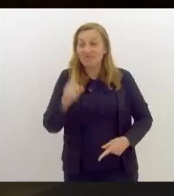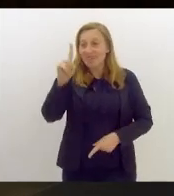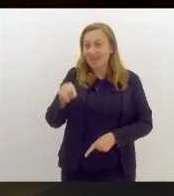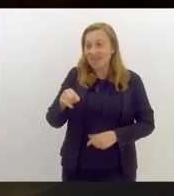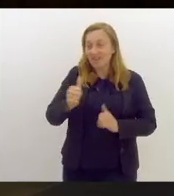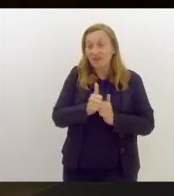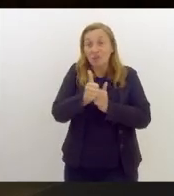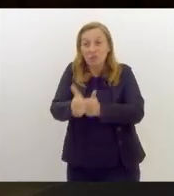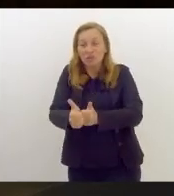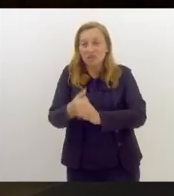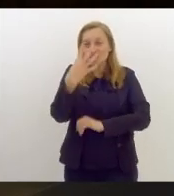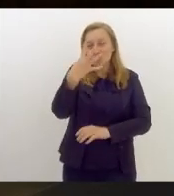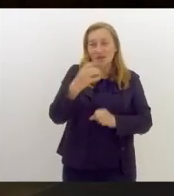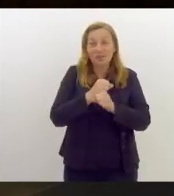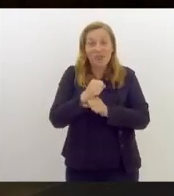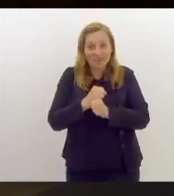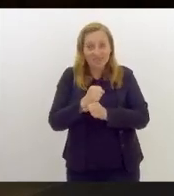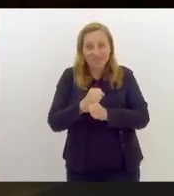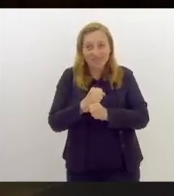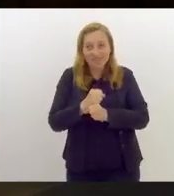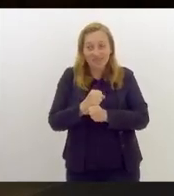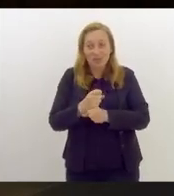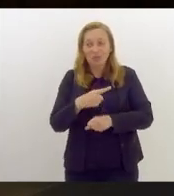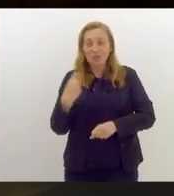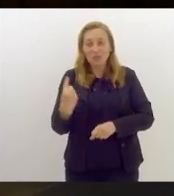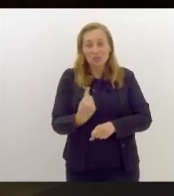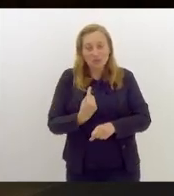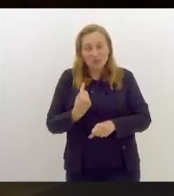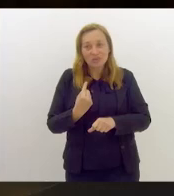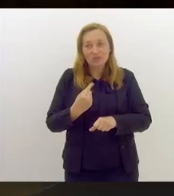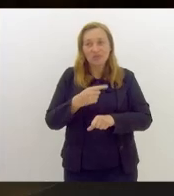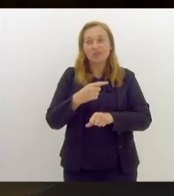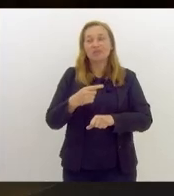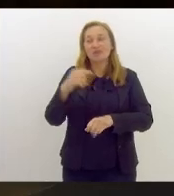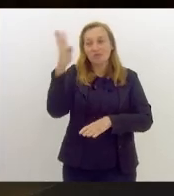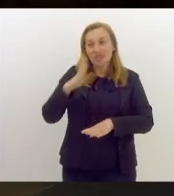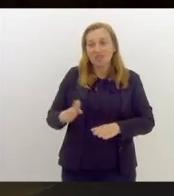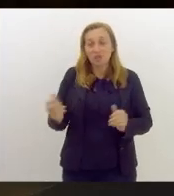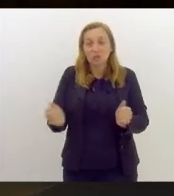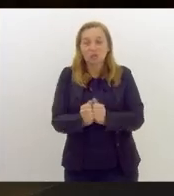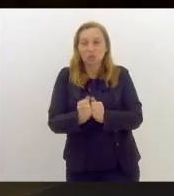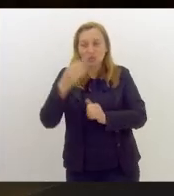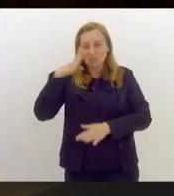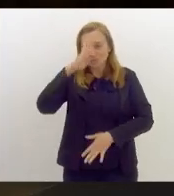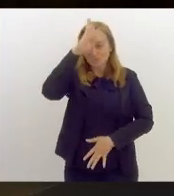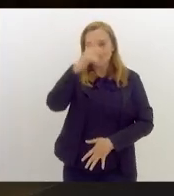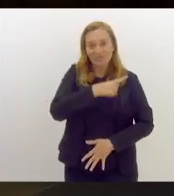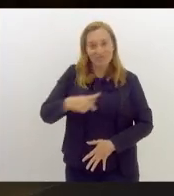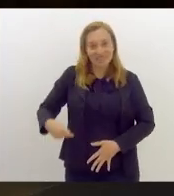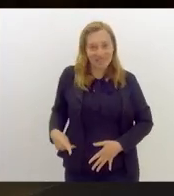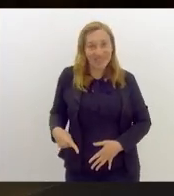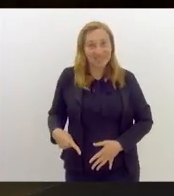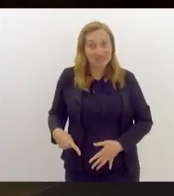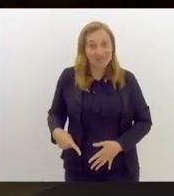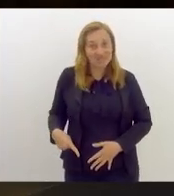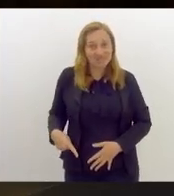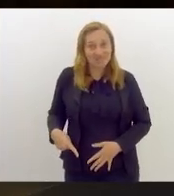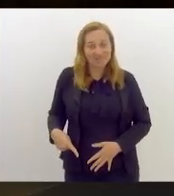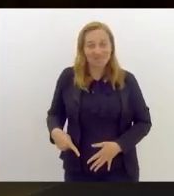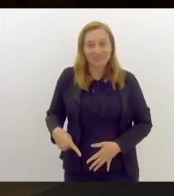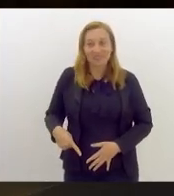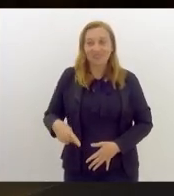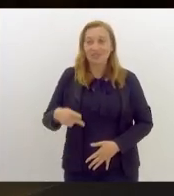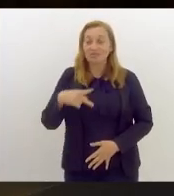conduzindo ali nesses quatro anos aí o nosso Brasil junto do nosso Presidente Jair bolsonaro com posicionamentos